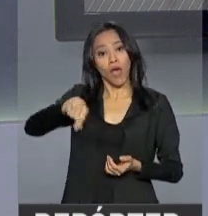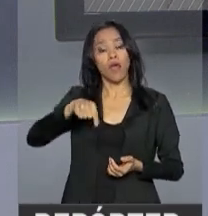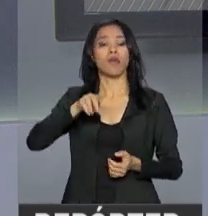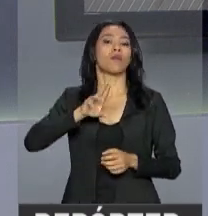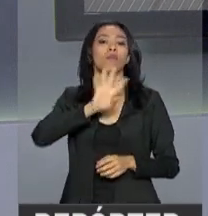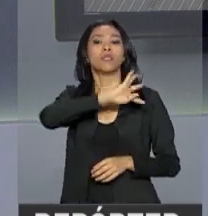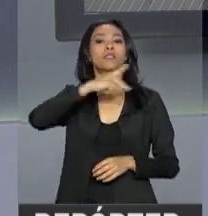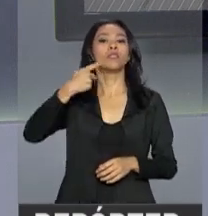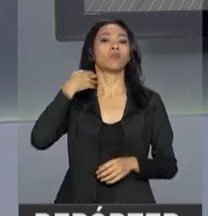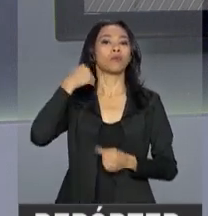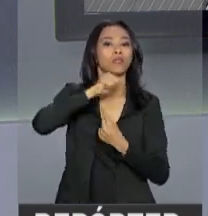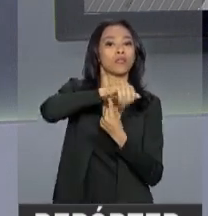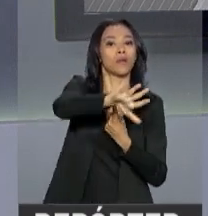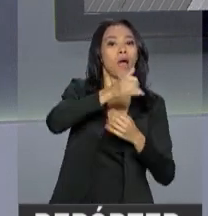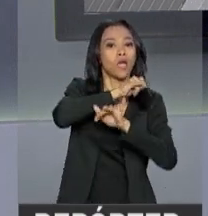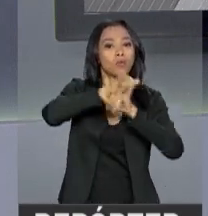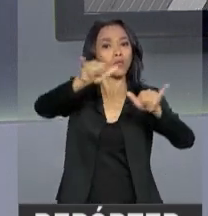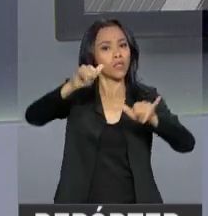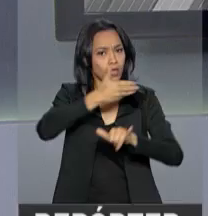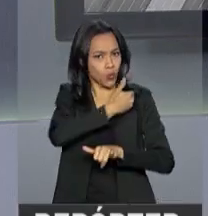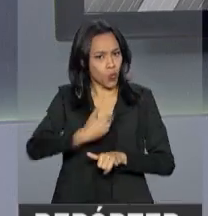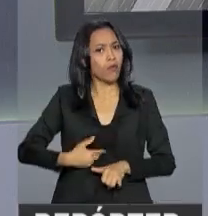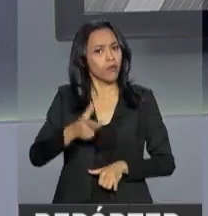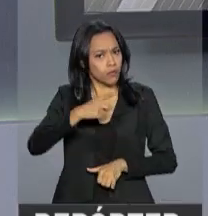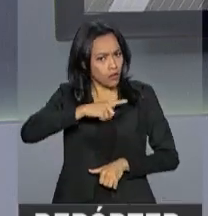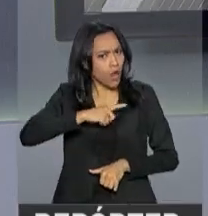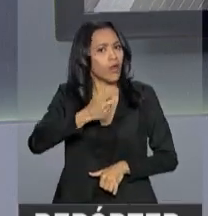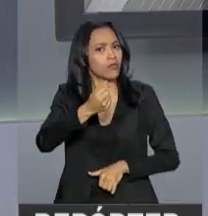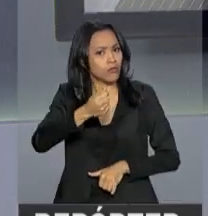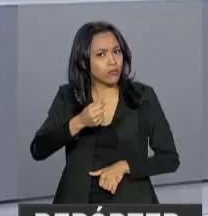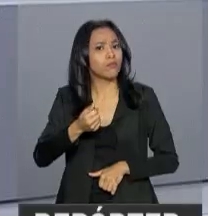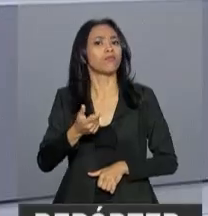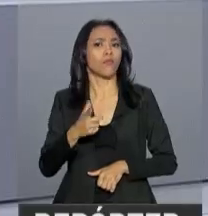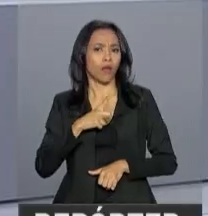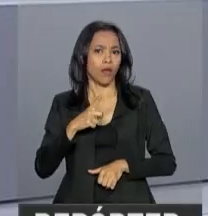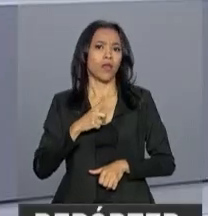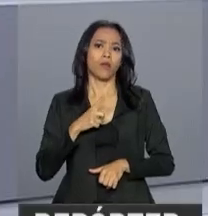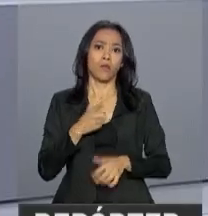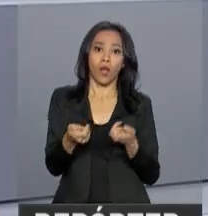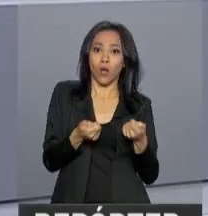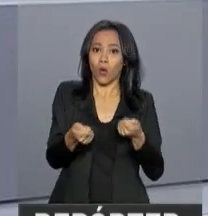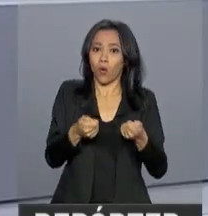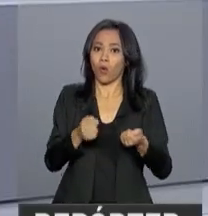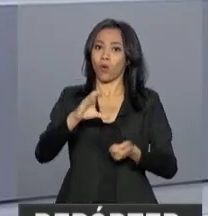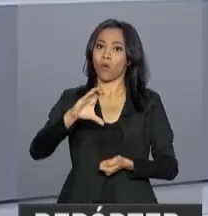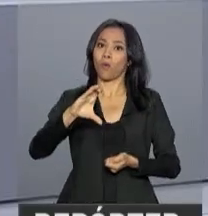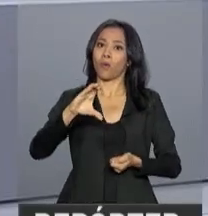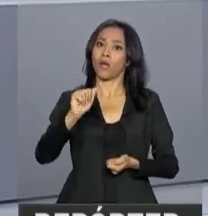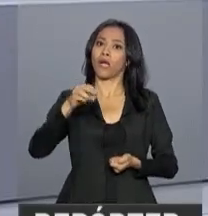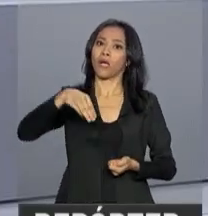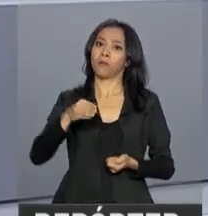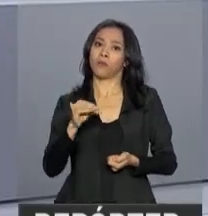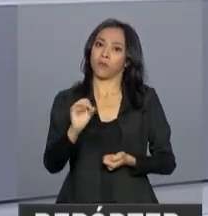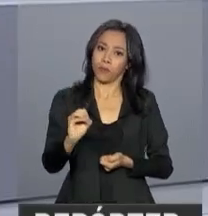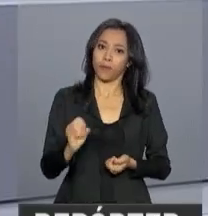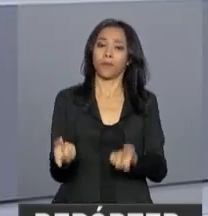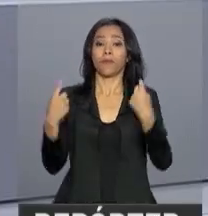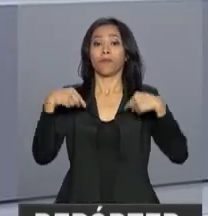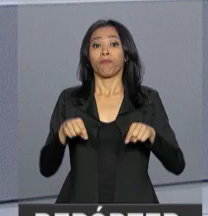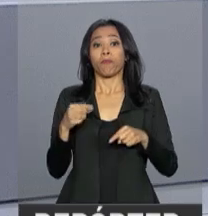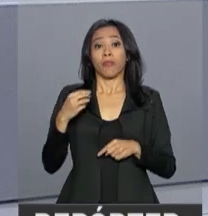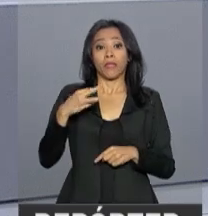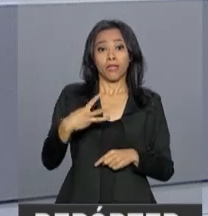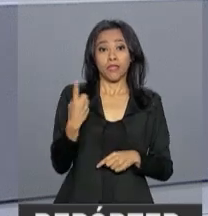central anunciar que o governo tem instrumentos para conter o câmbio 319 trabalhadores em